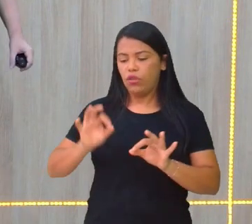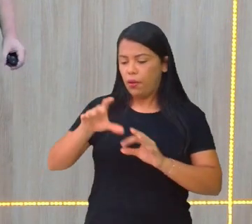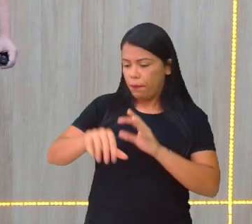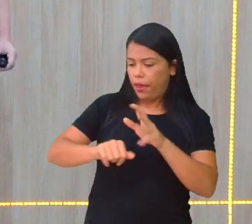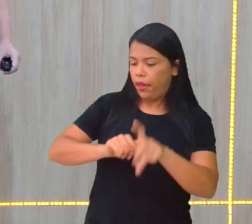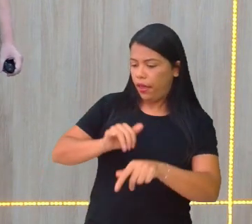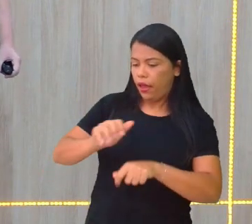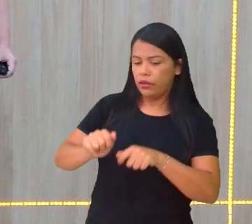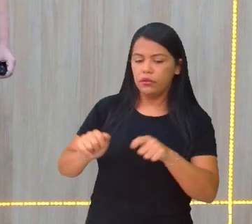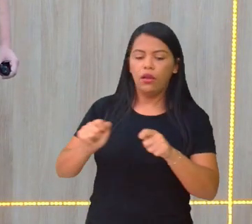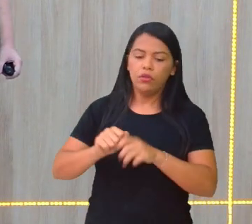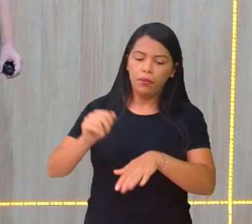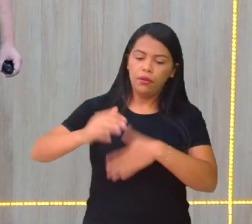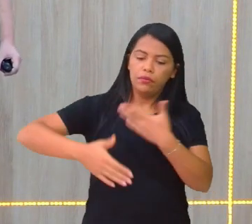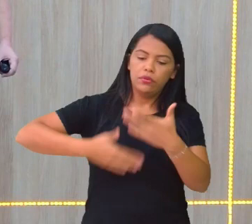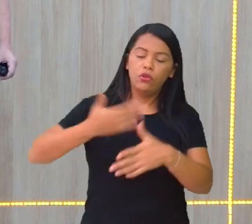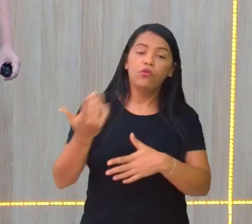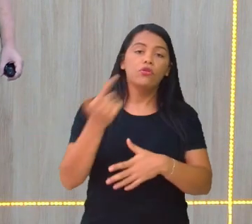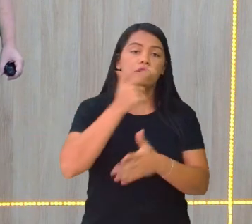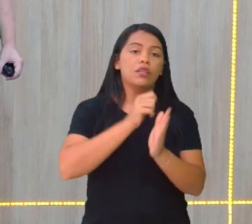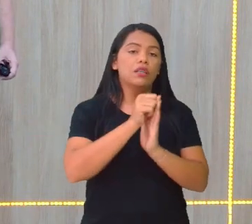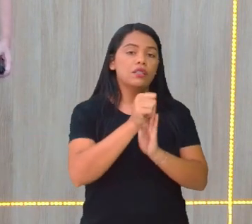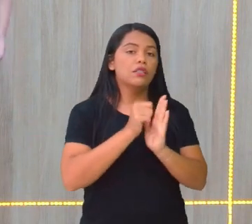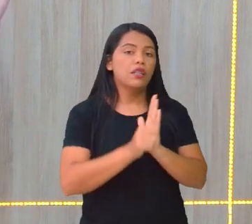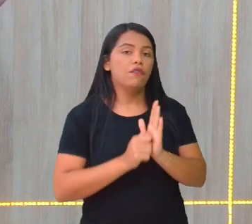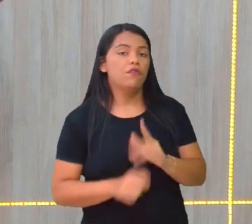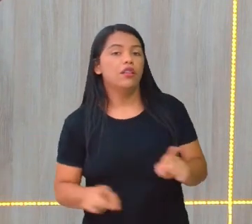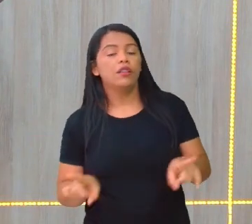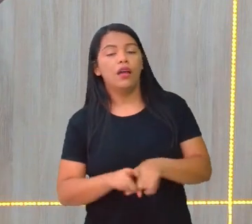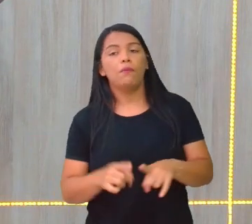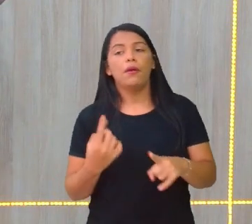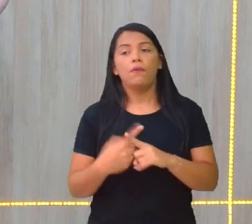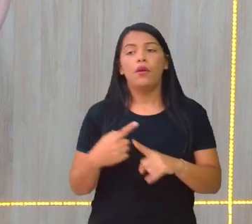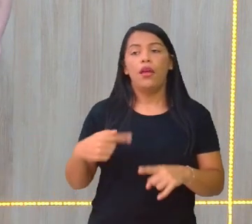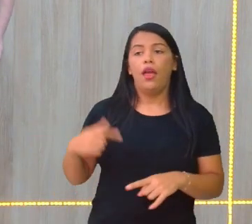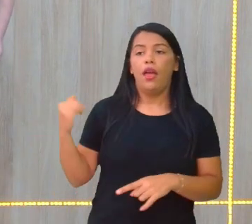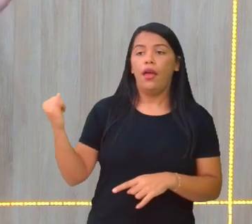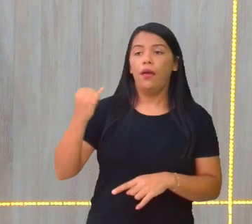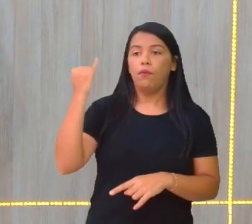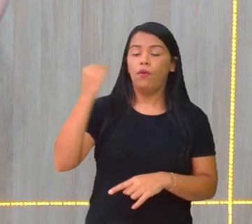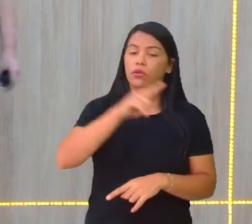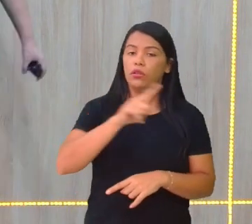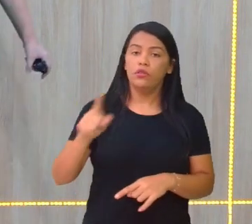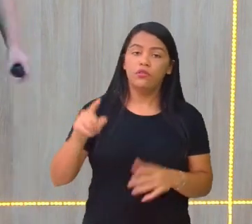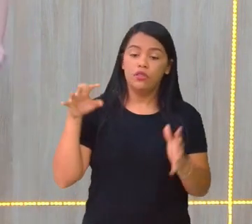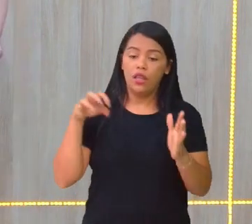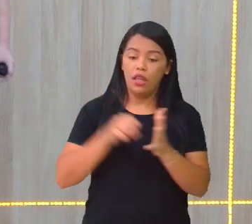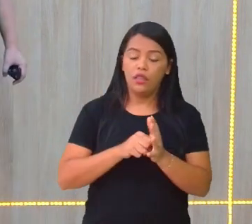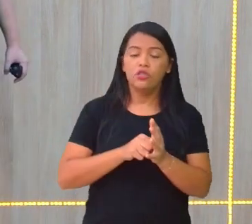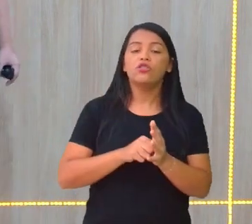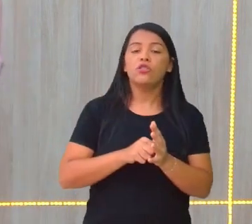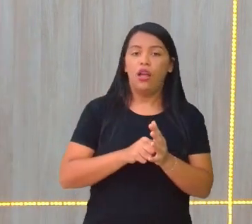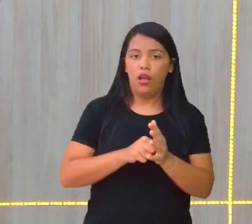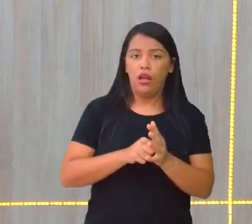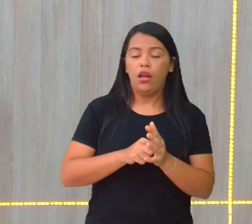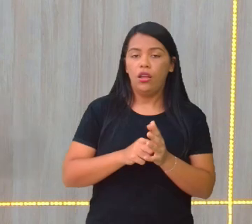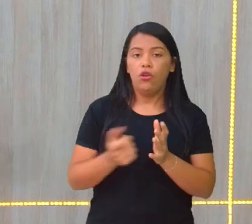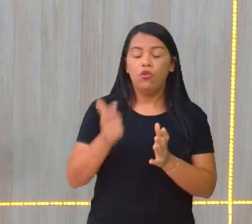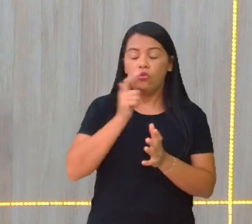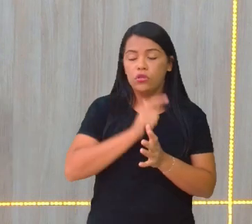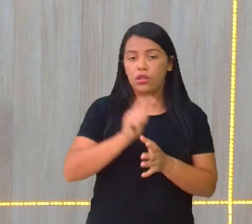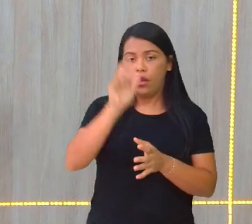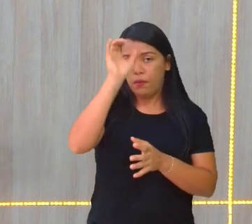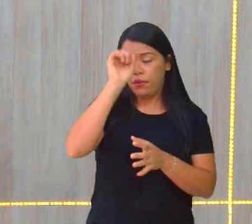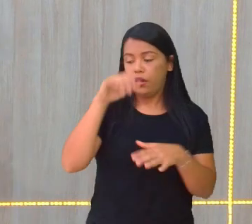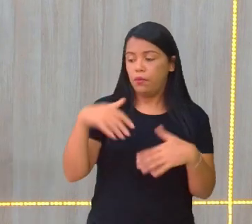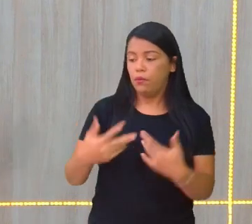manipulação você esteja escrevendo, porque é muito importante registrar. Bom, a gente está chegando ao fim da aula. Professora Marta, eu